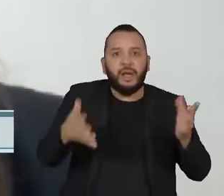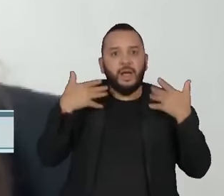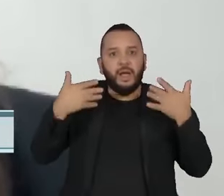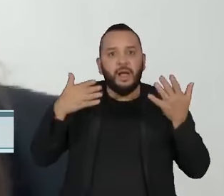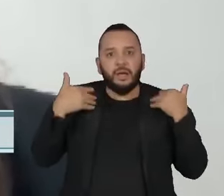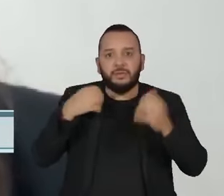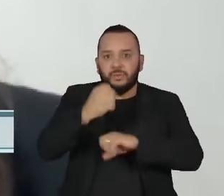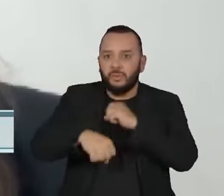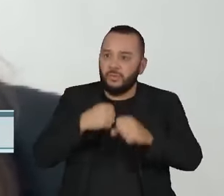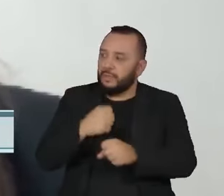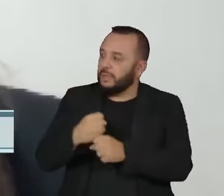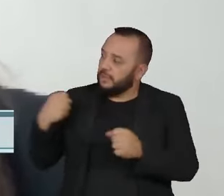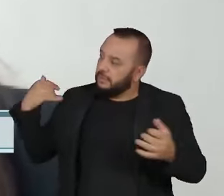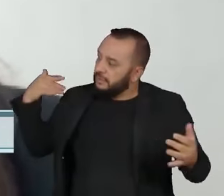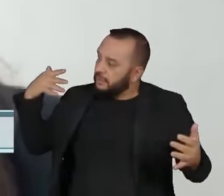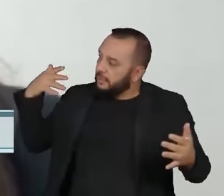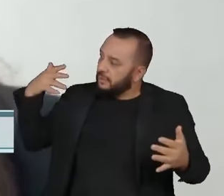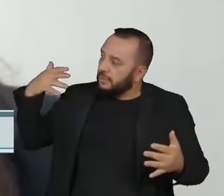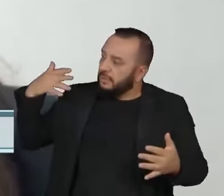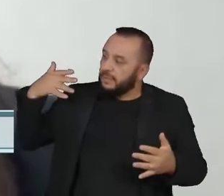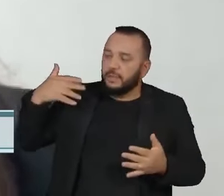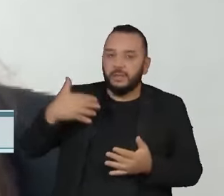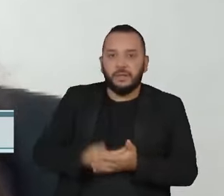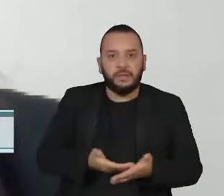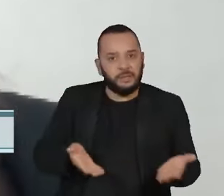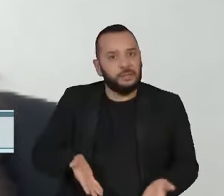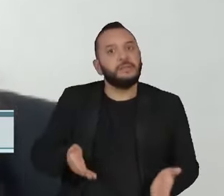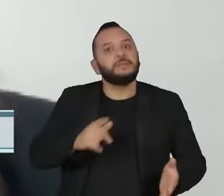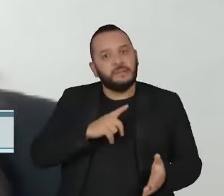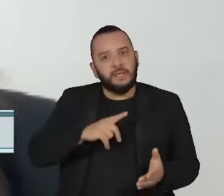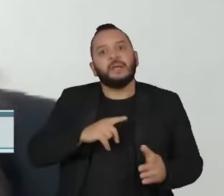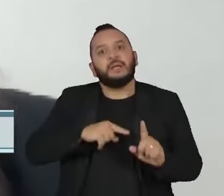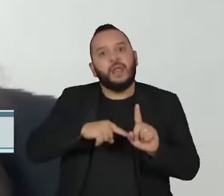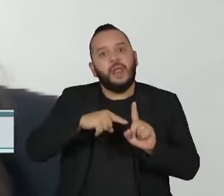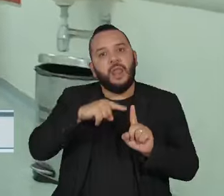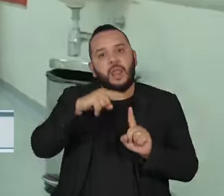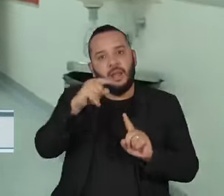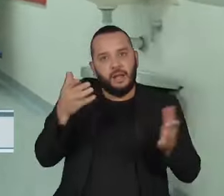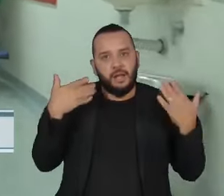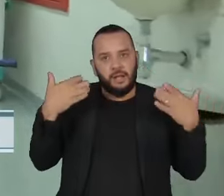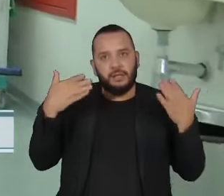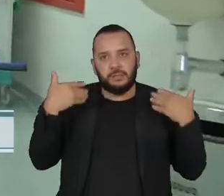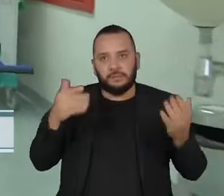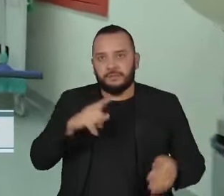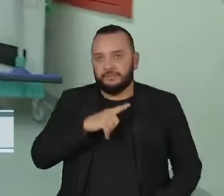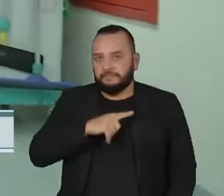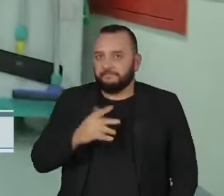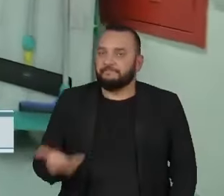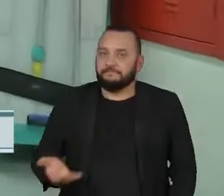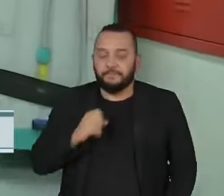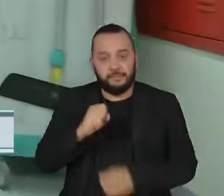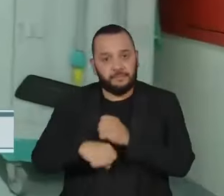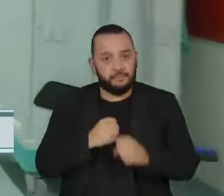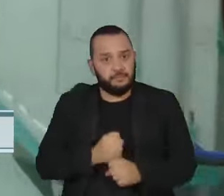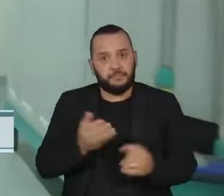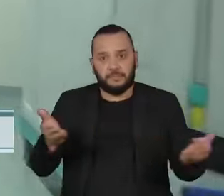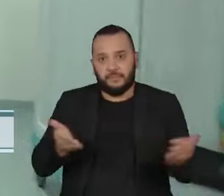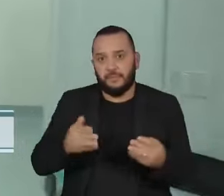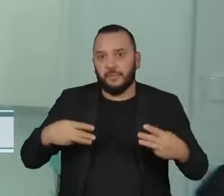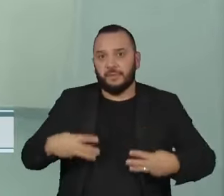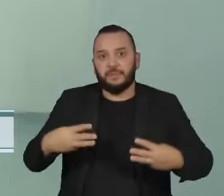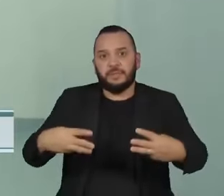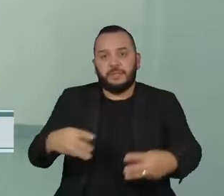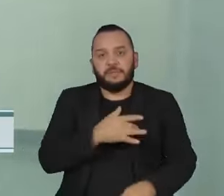passado até aqui, a gente tem experimentado temperaturas relativamente mais altas e anormalmente mais altas. Só neste ano, de acordo com o Ministério da Saúde,